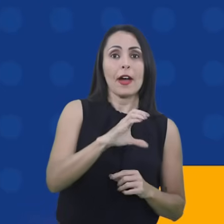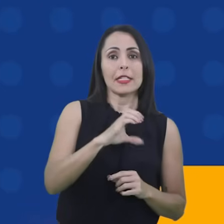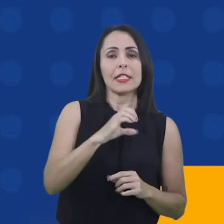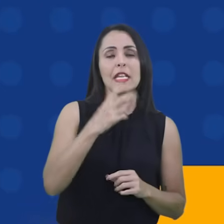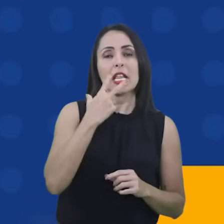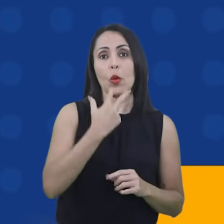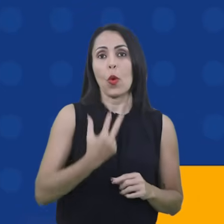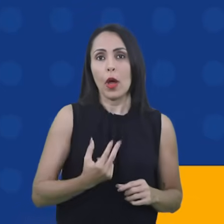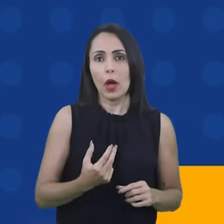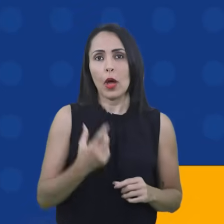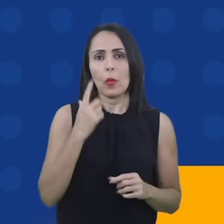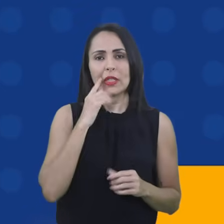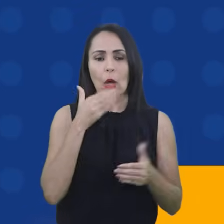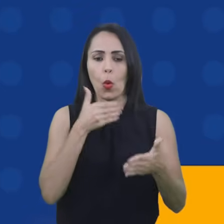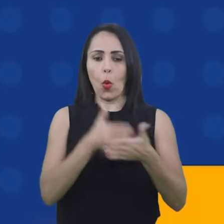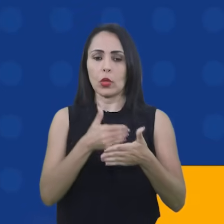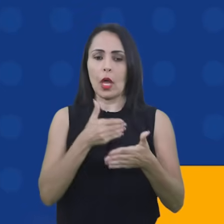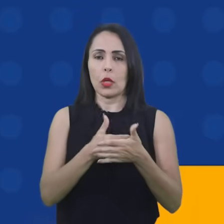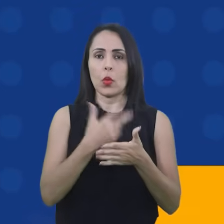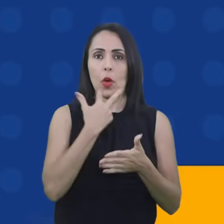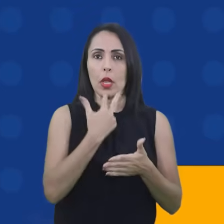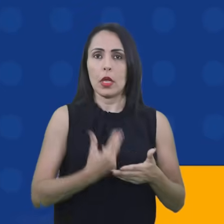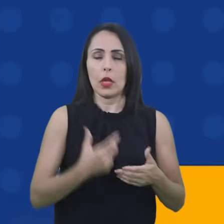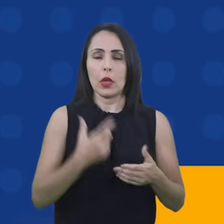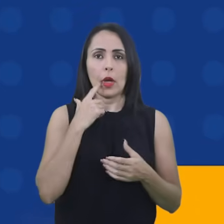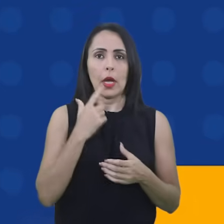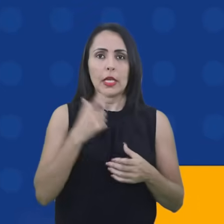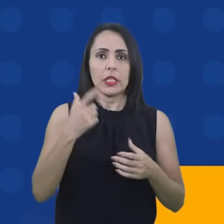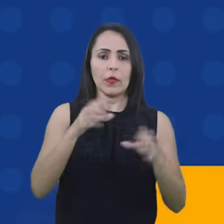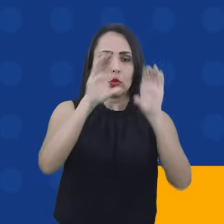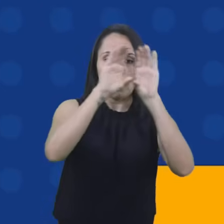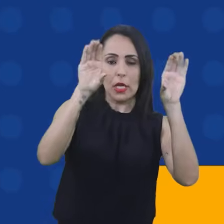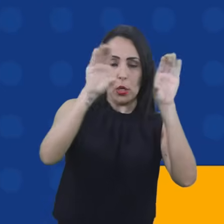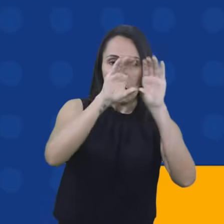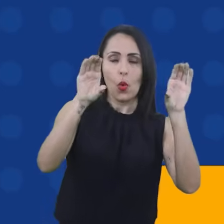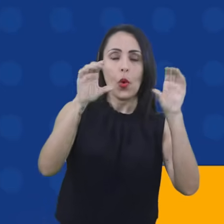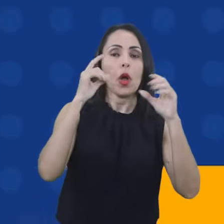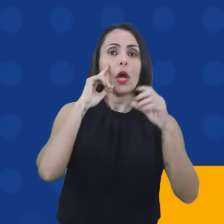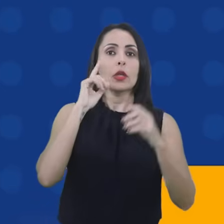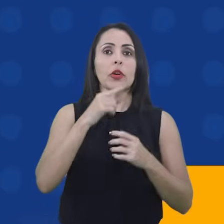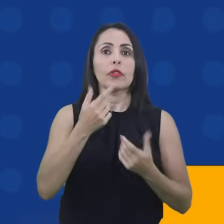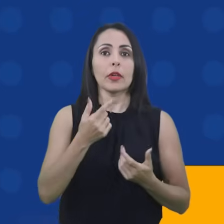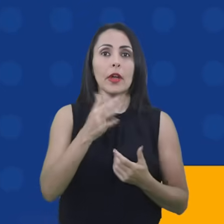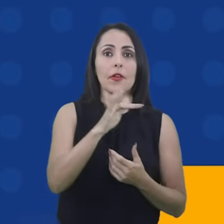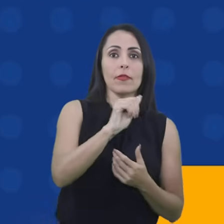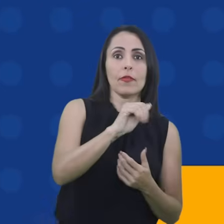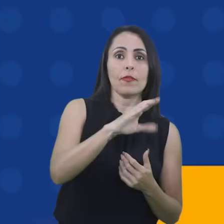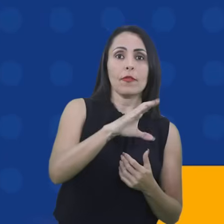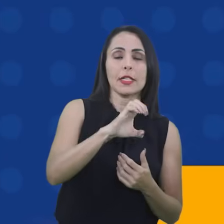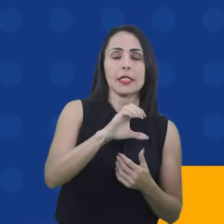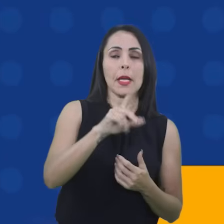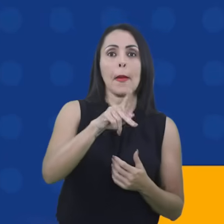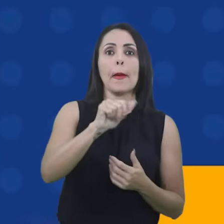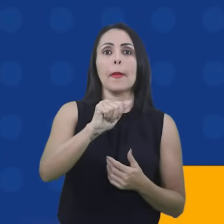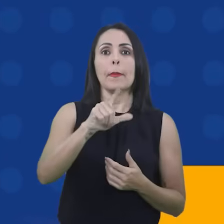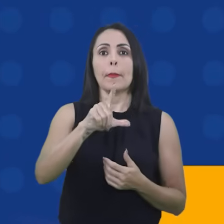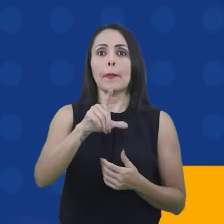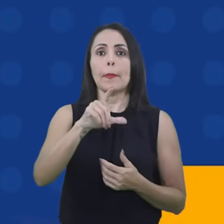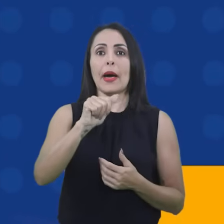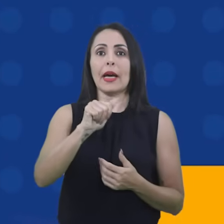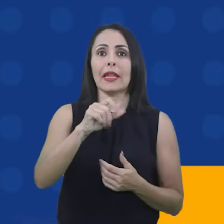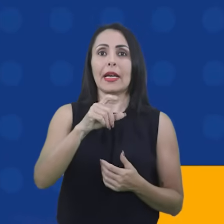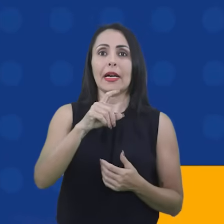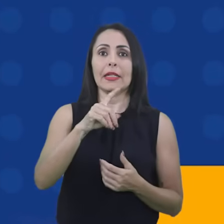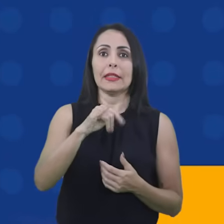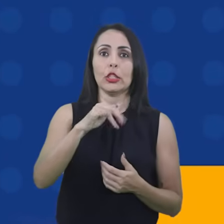lingual, né, porque ela está em contato aí com a língua. E se for no arco superior, a gente chama de face palatina, né, pelo fato